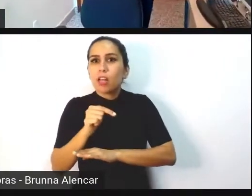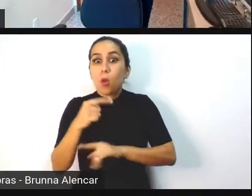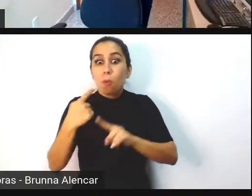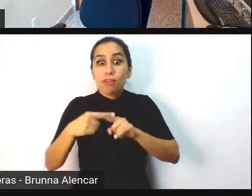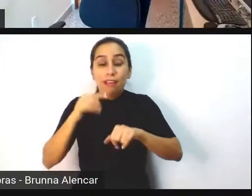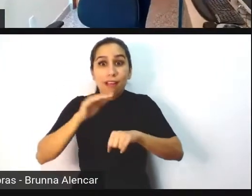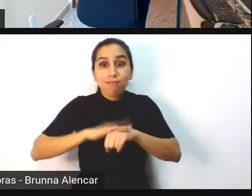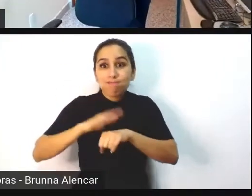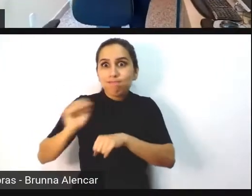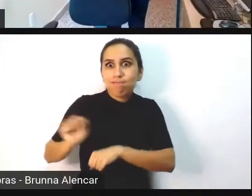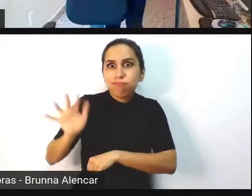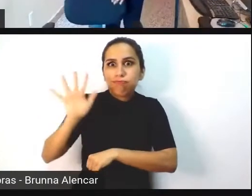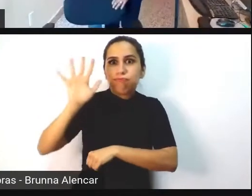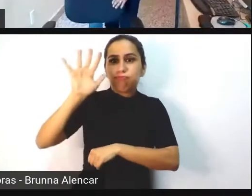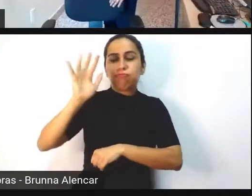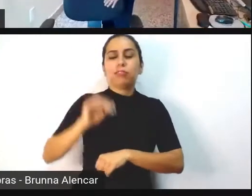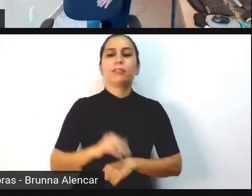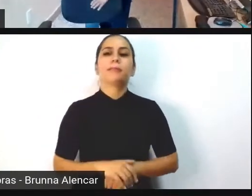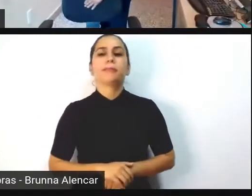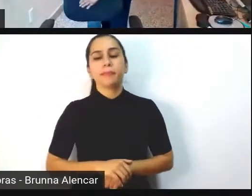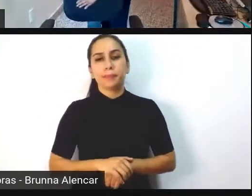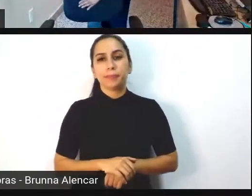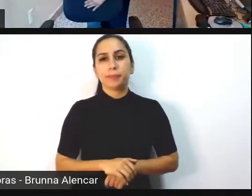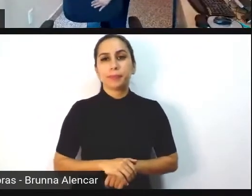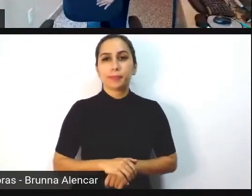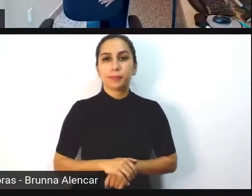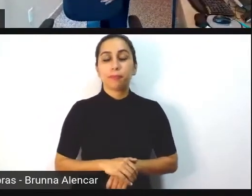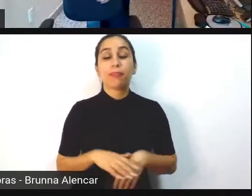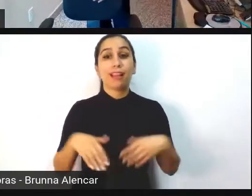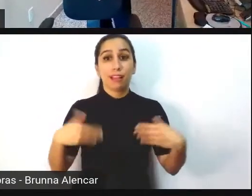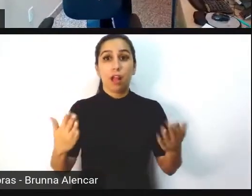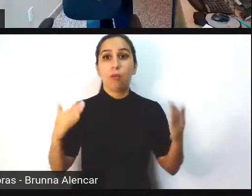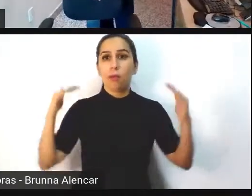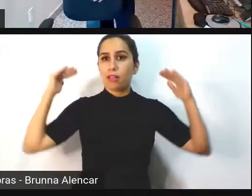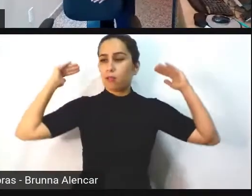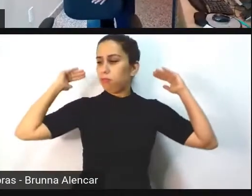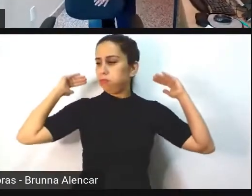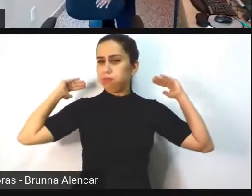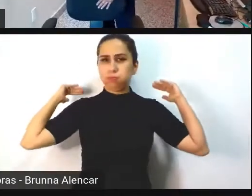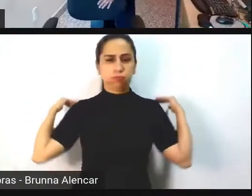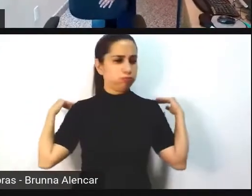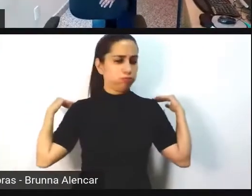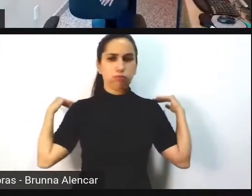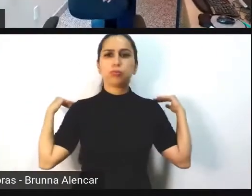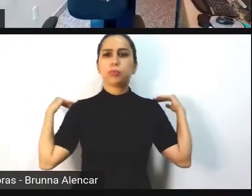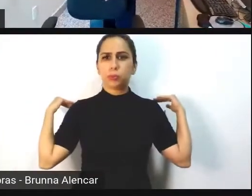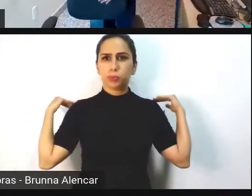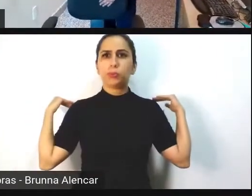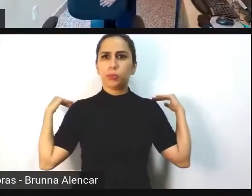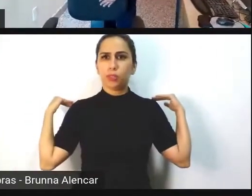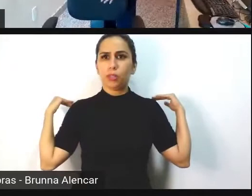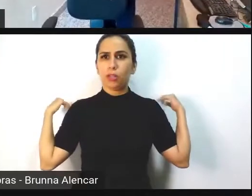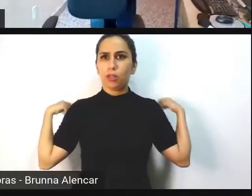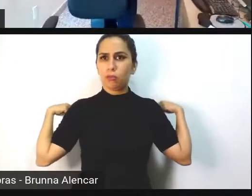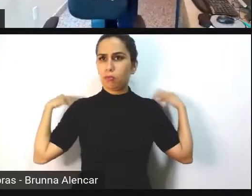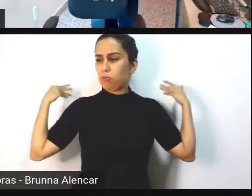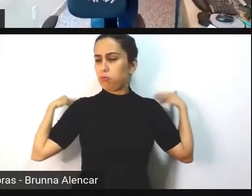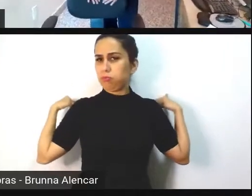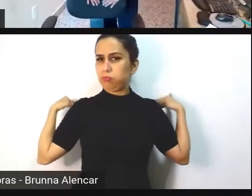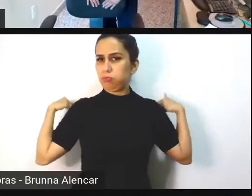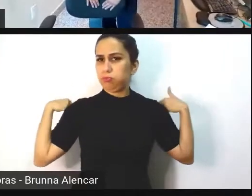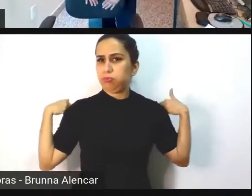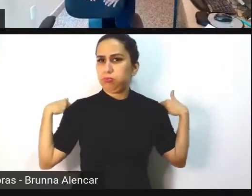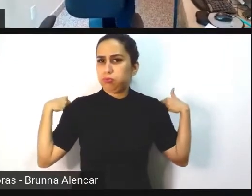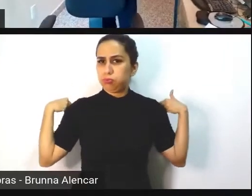a cadeira, tá? Então, esse apoio lombar, ele é ligeiramente côncavo,